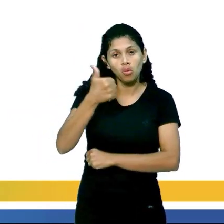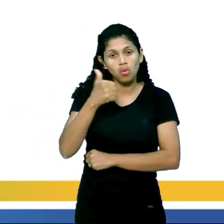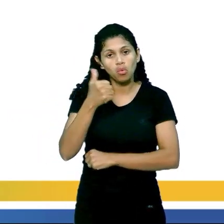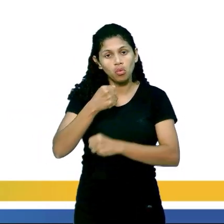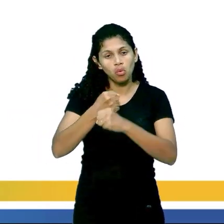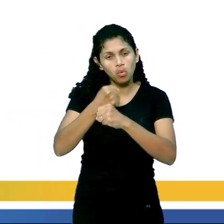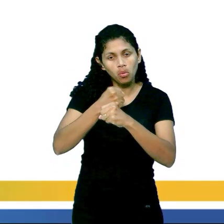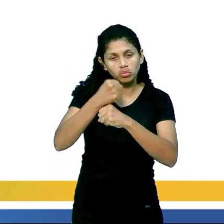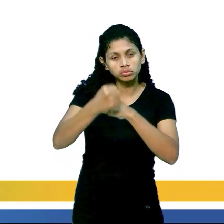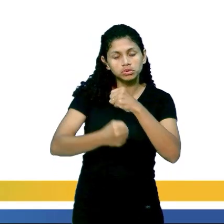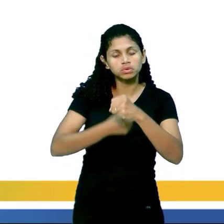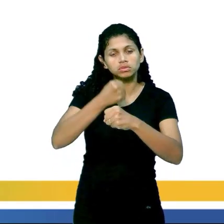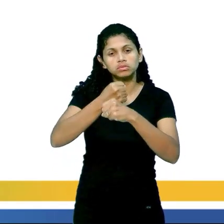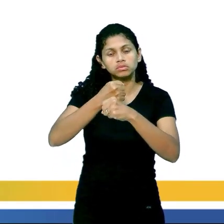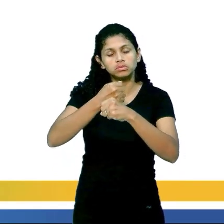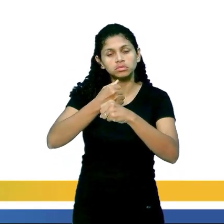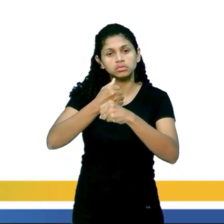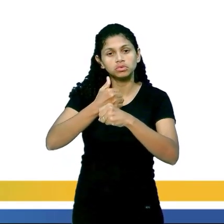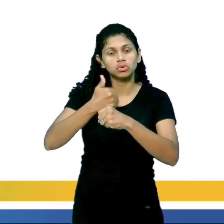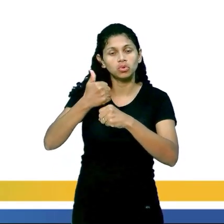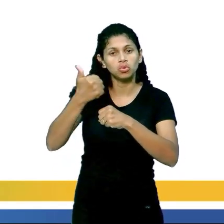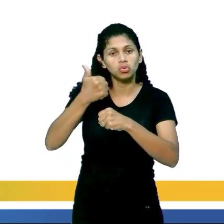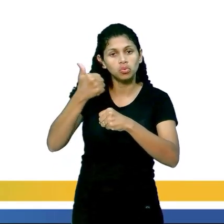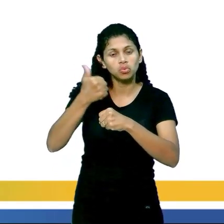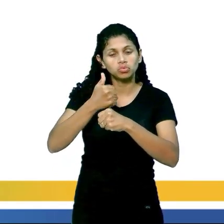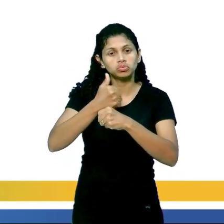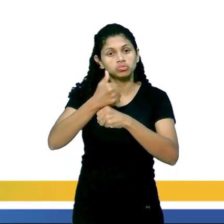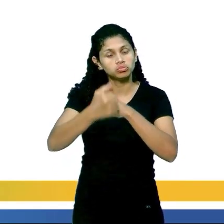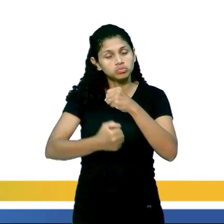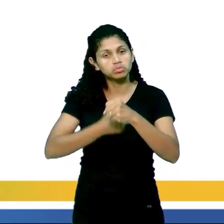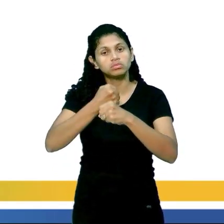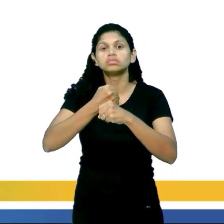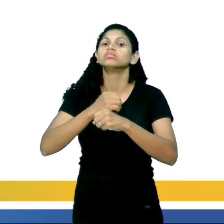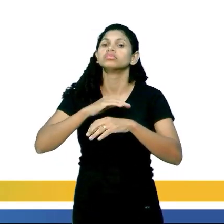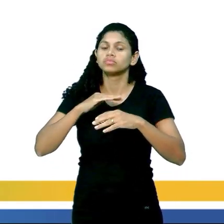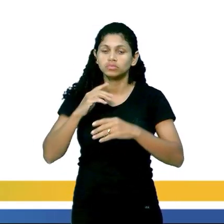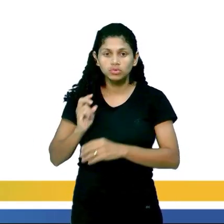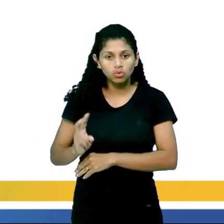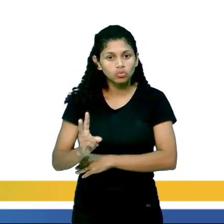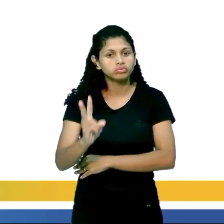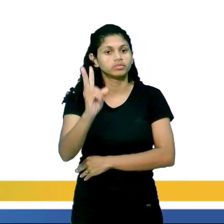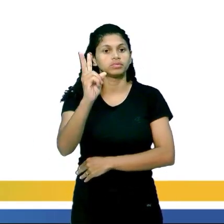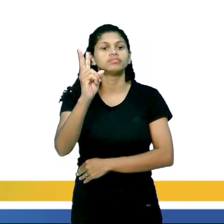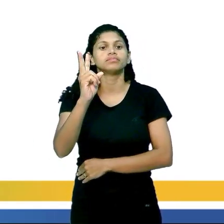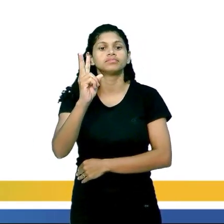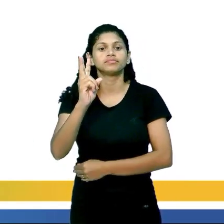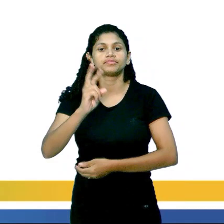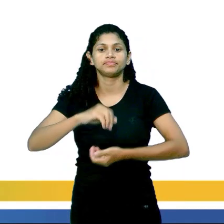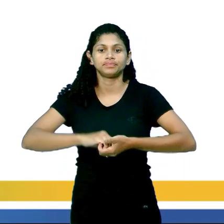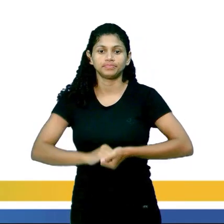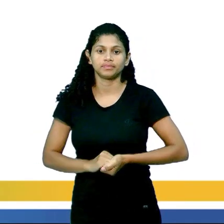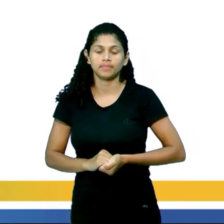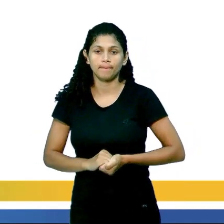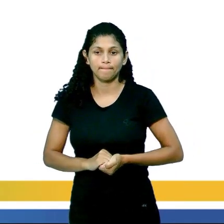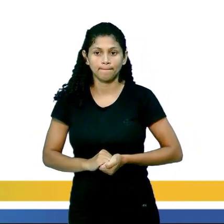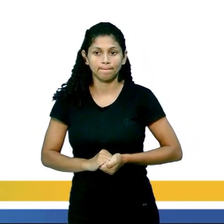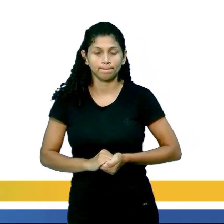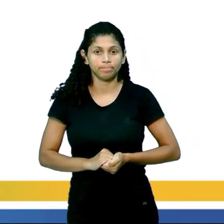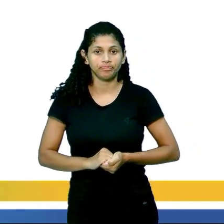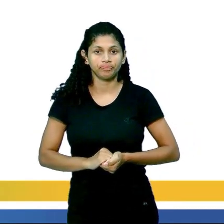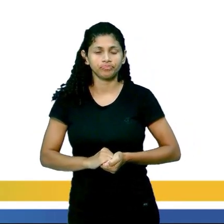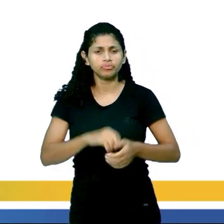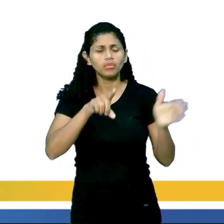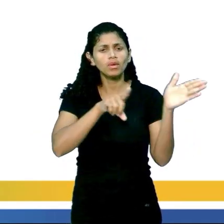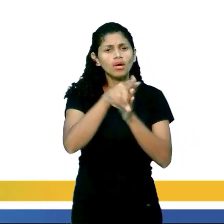falei, 1755, a razão 11 anos e a partir disso a gente começa a resolver. A questão